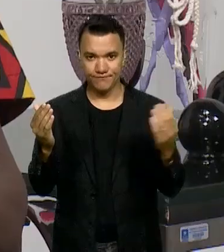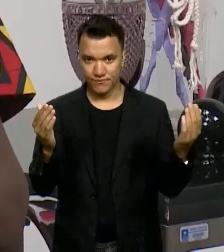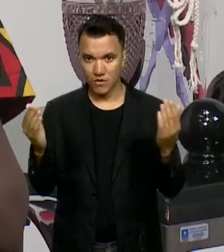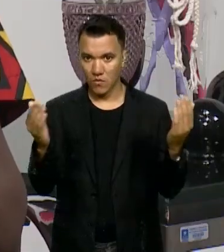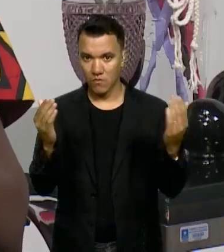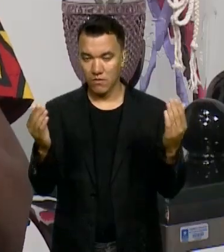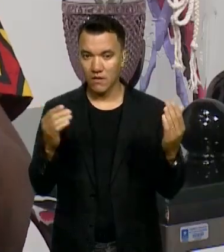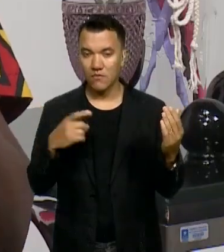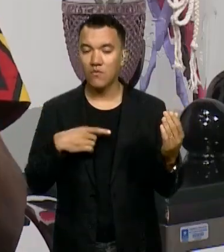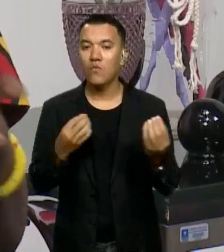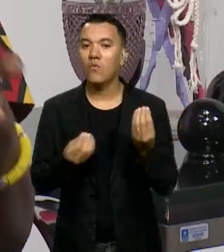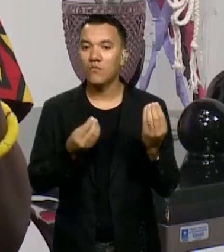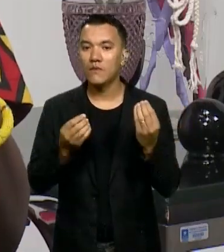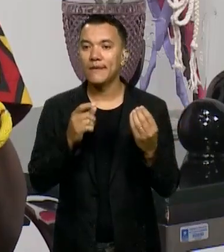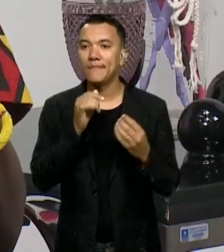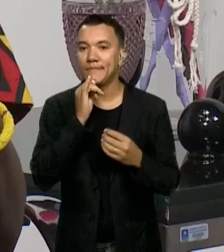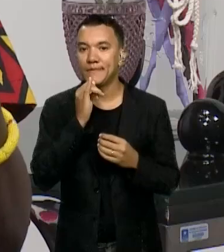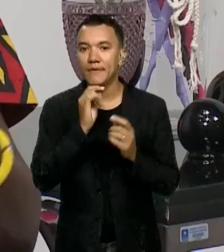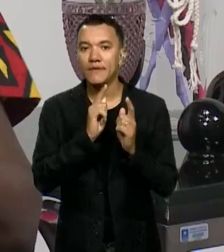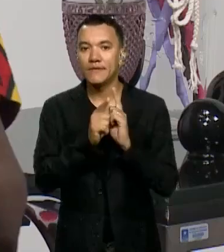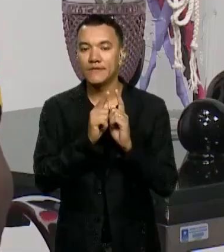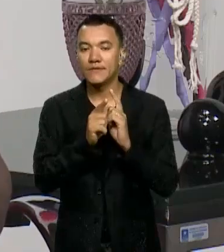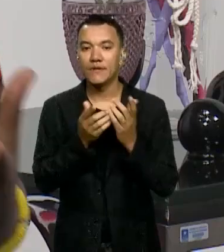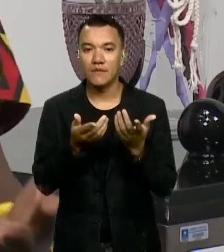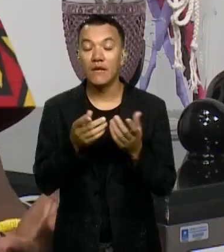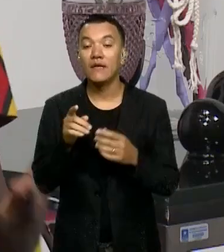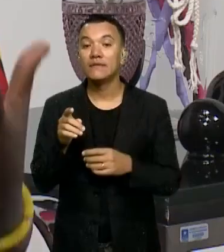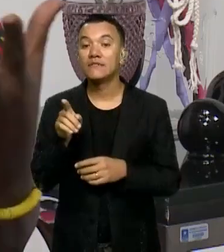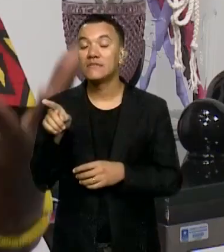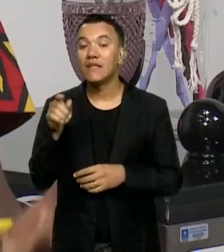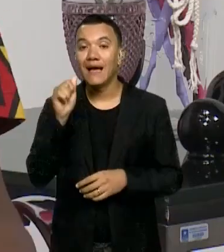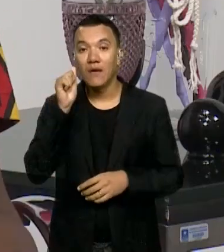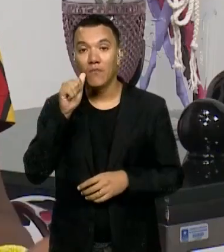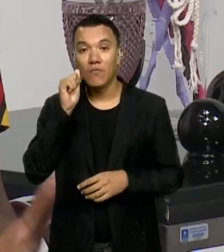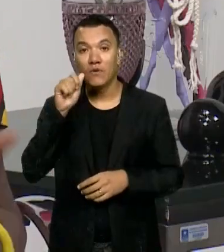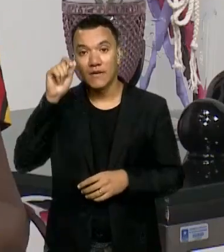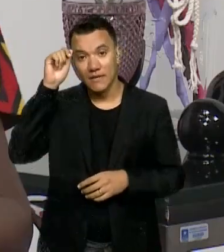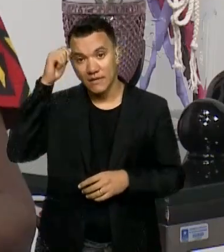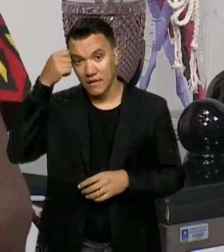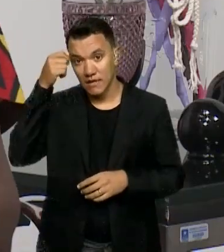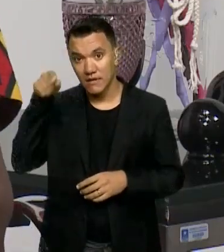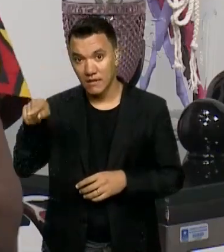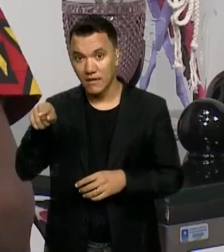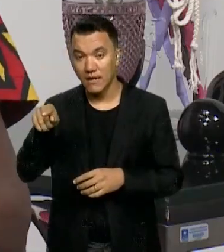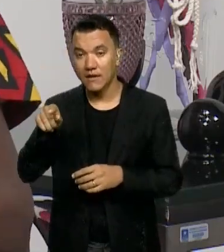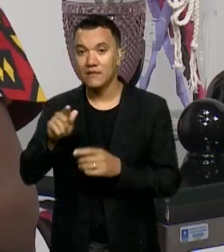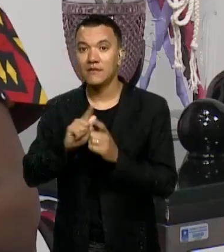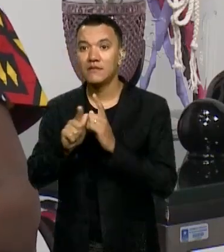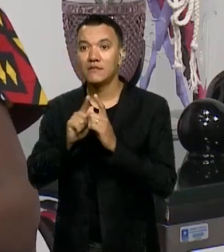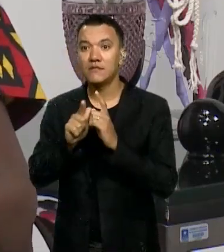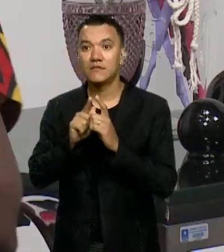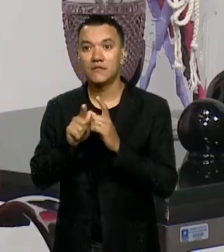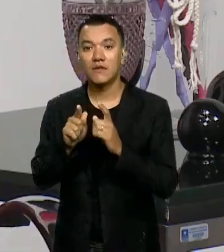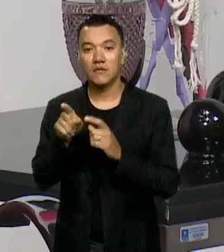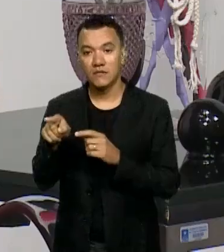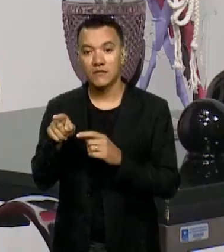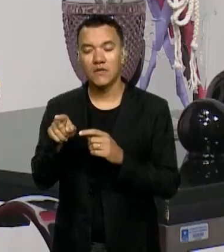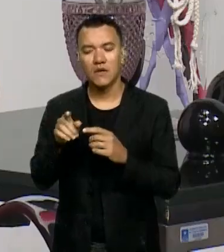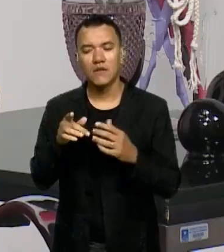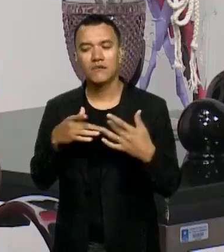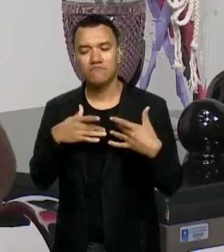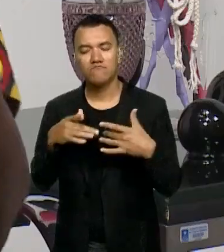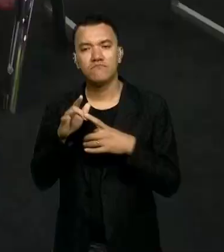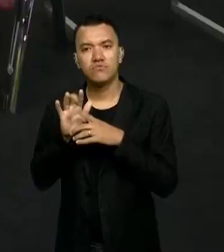participação do gestor. Quando a gente tinha uma negra na frente, que ela também era quilombola, então ela se doou para esse